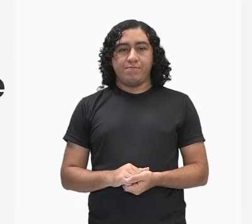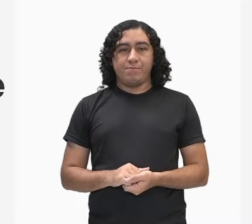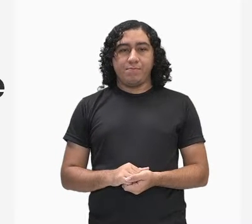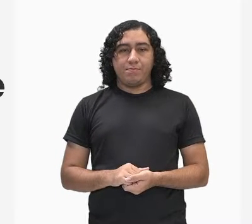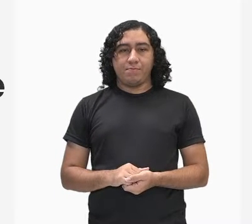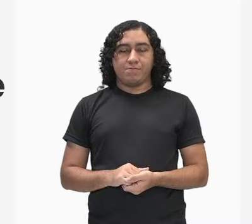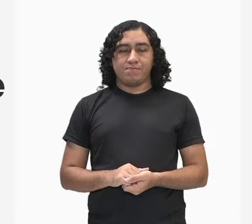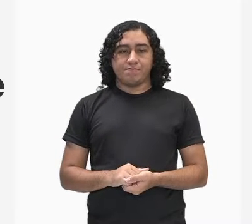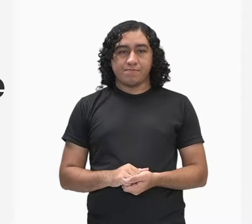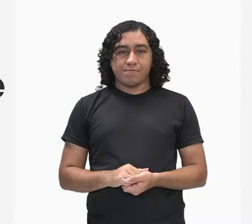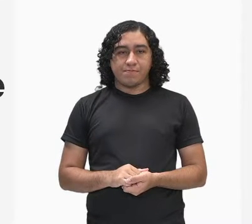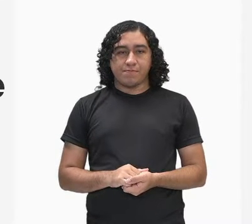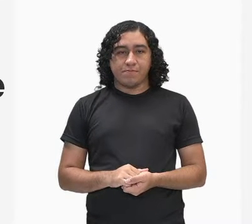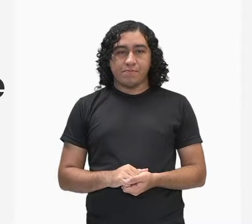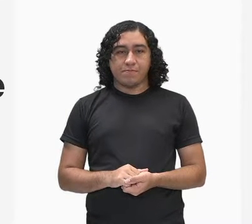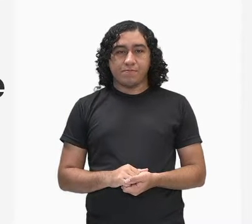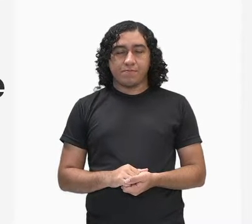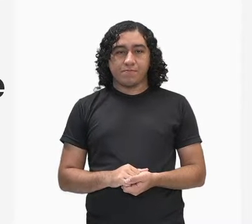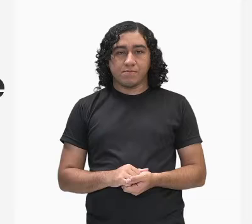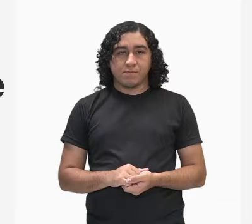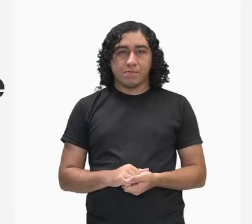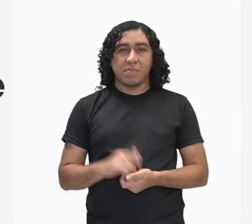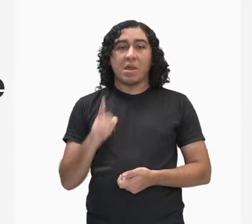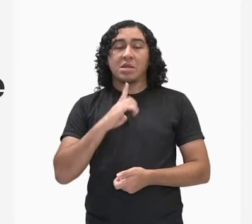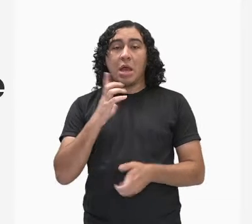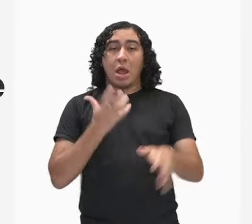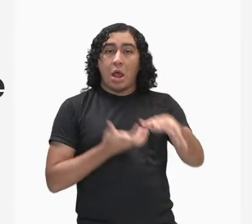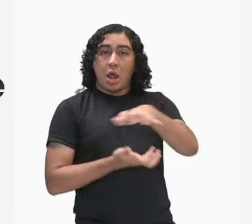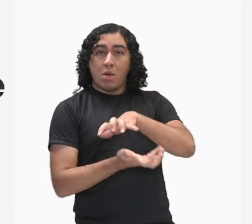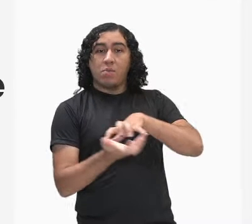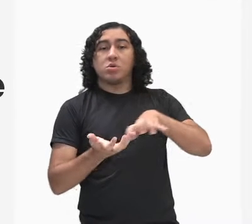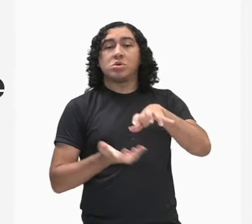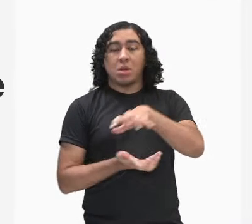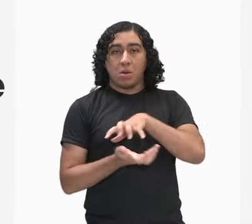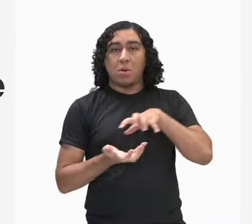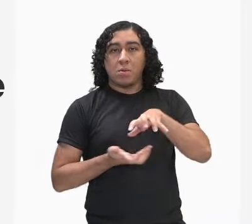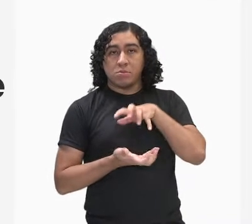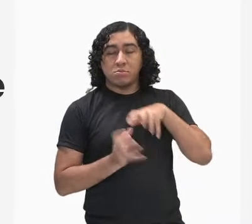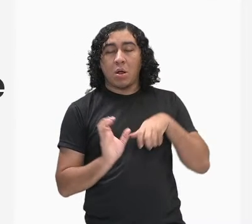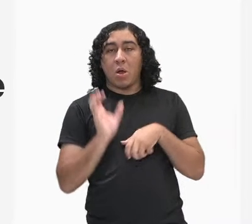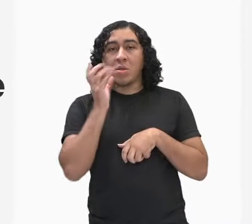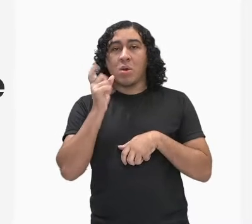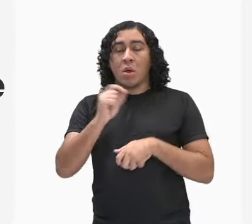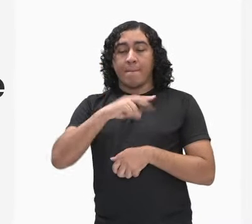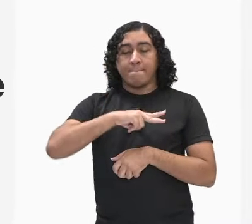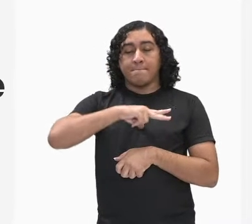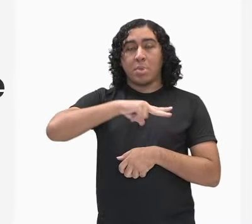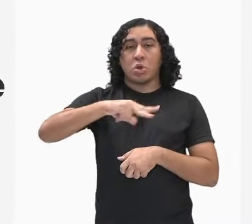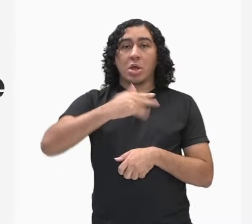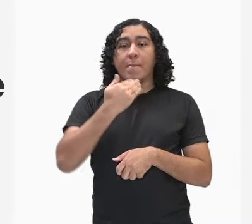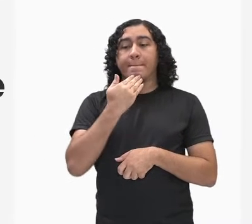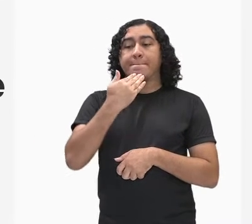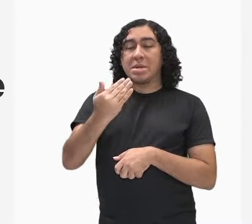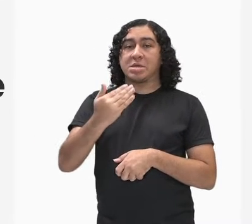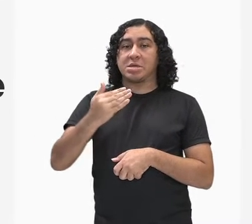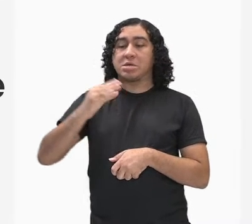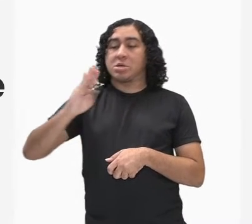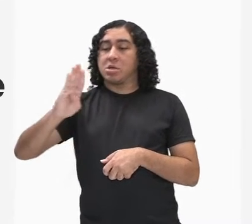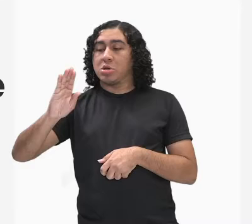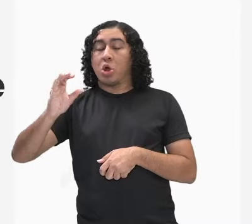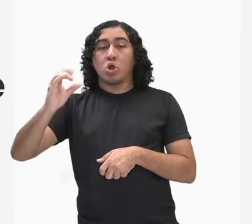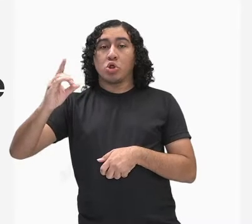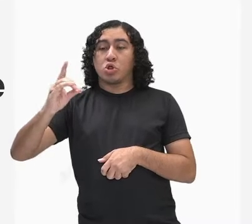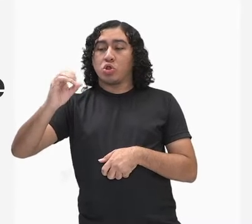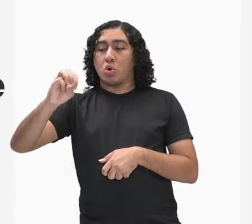a Revolução Liberal do Porto, os portugueses reivindicavam o retorno de Dom João VI para